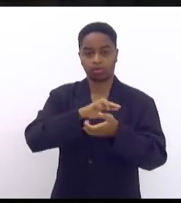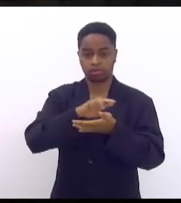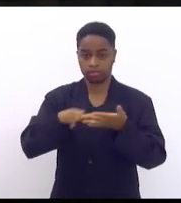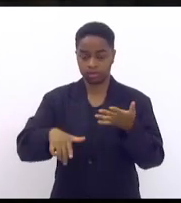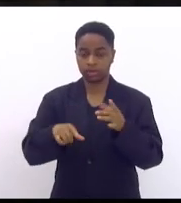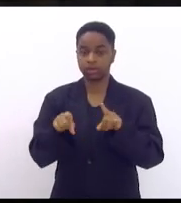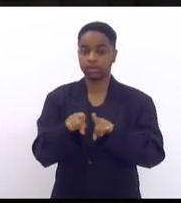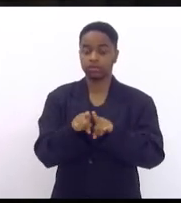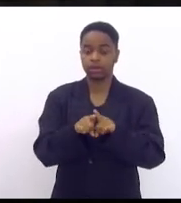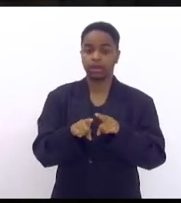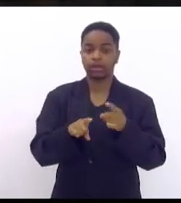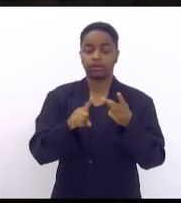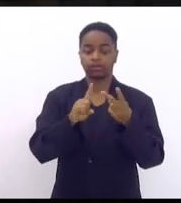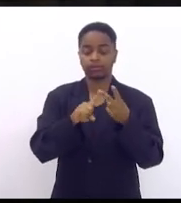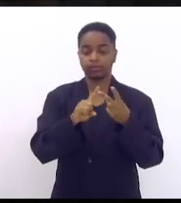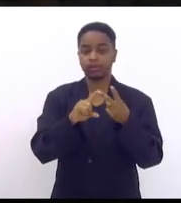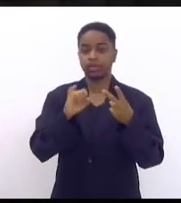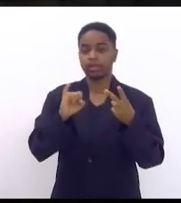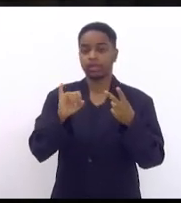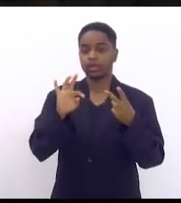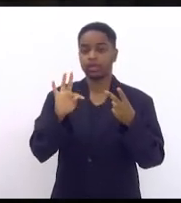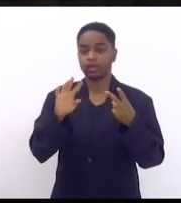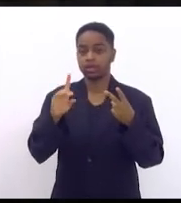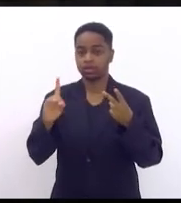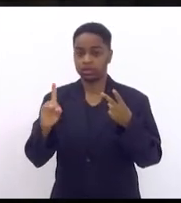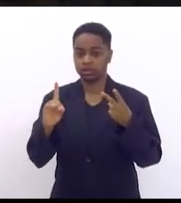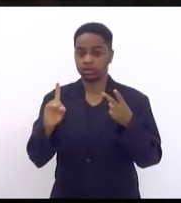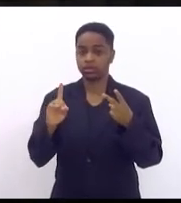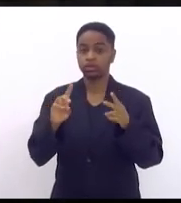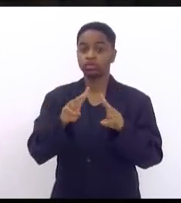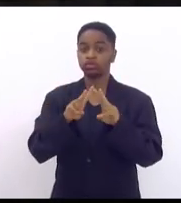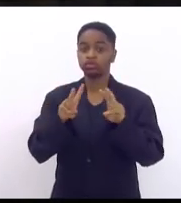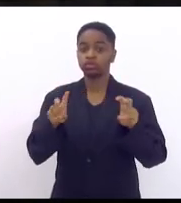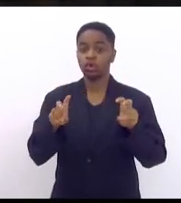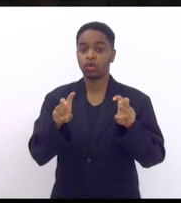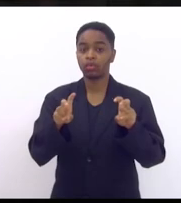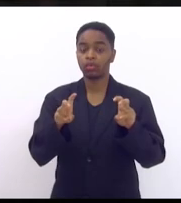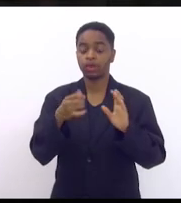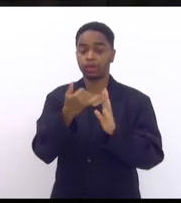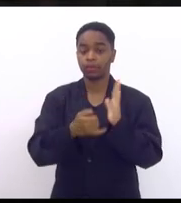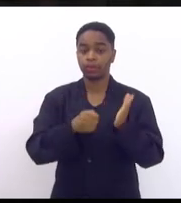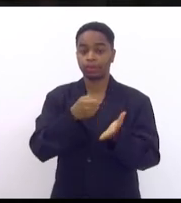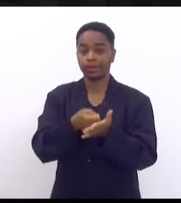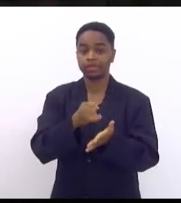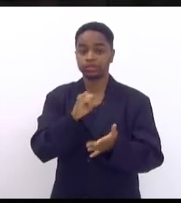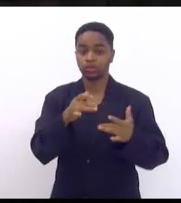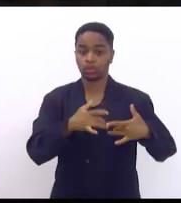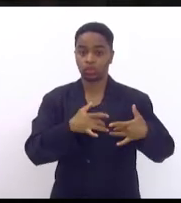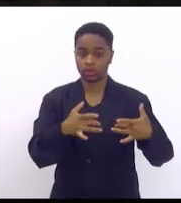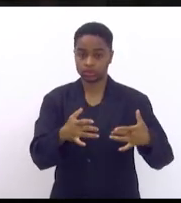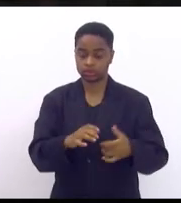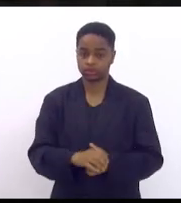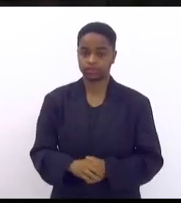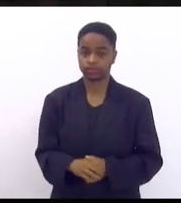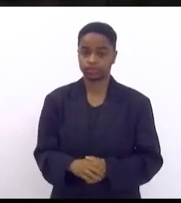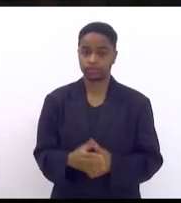que é o Imposto de Transmissão sobre Doações. Mas volto a